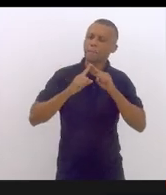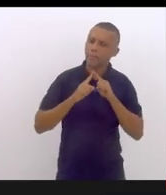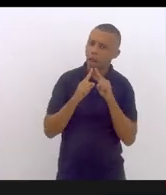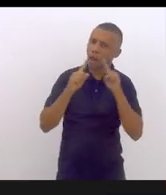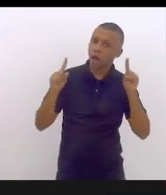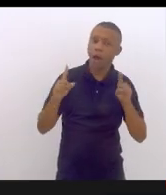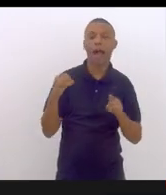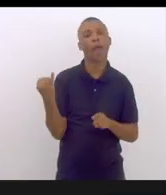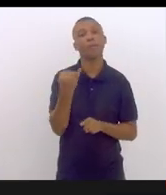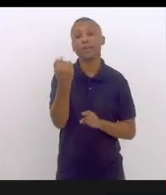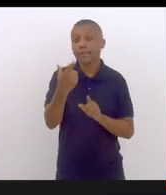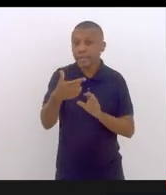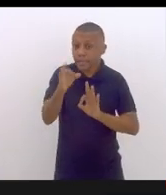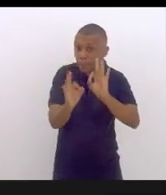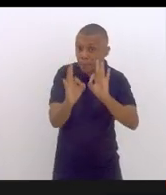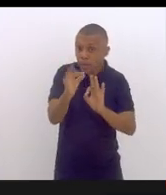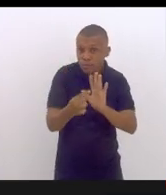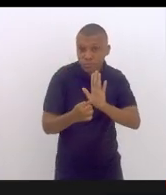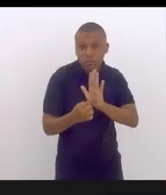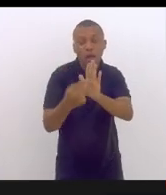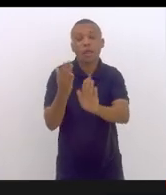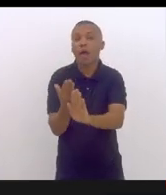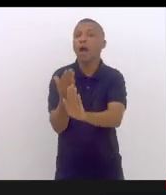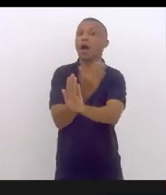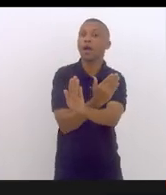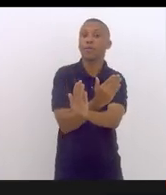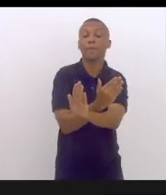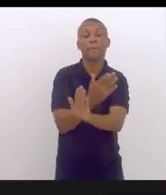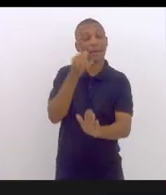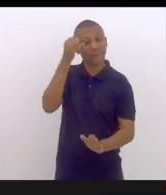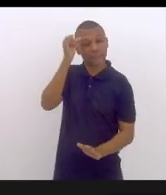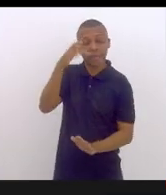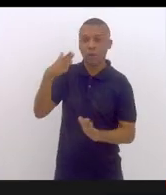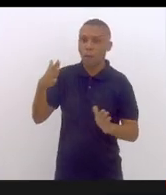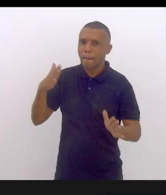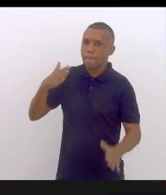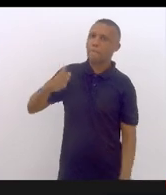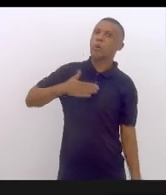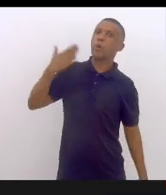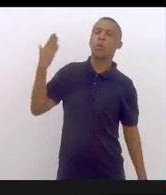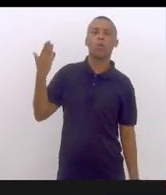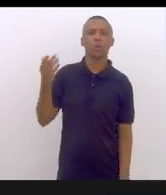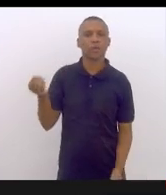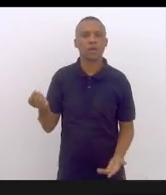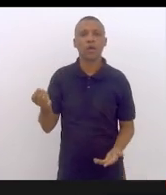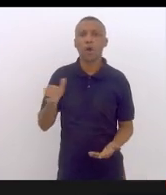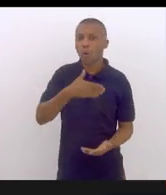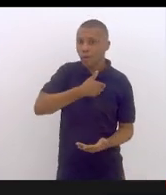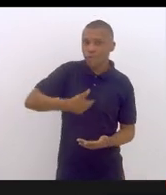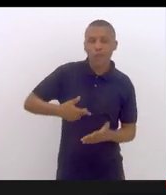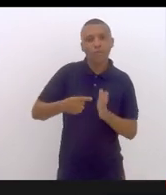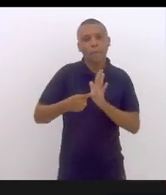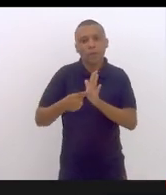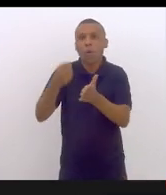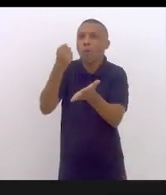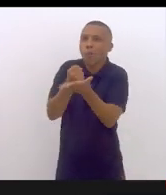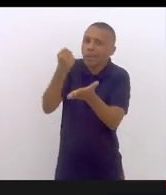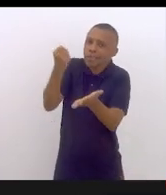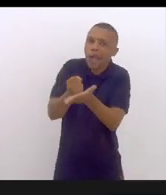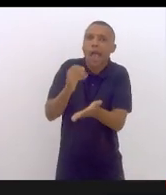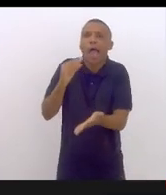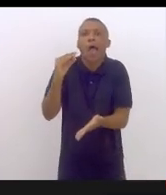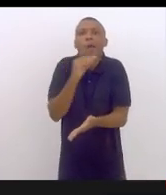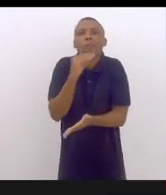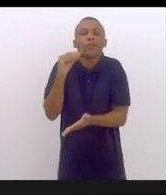pra gente não ter surpreendido em janeiro do ano que vem com o governo apresentando uma contratação emergencial sendo a tempo de um mínimo